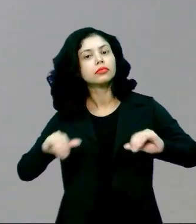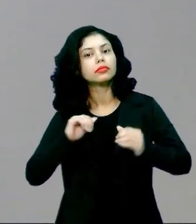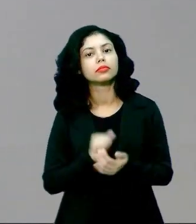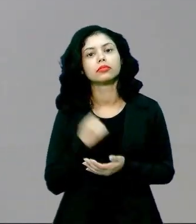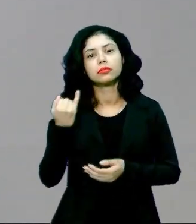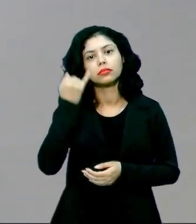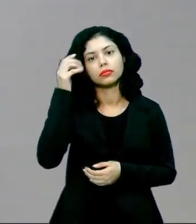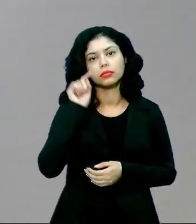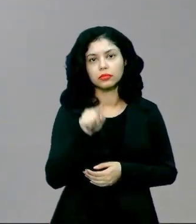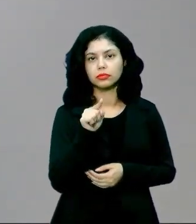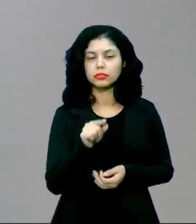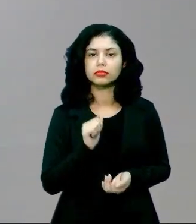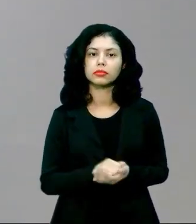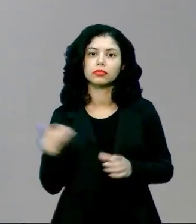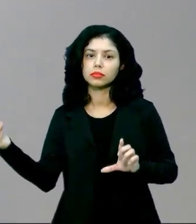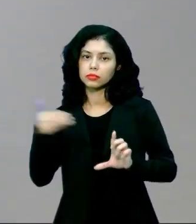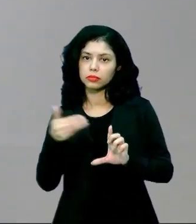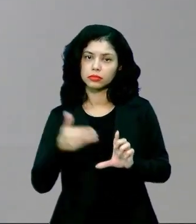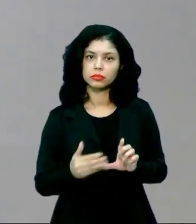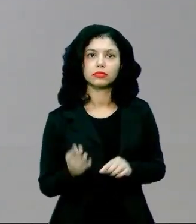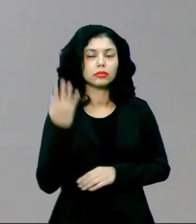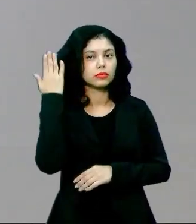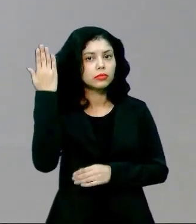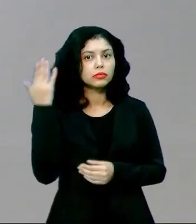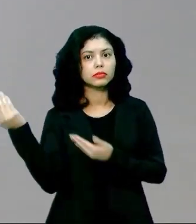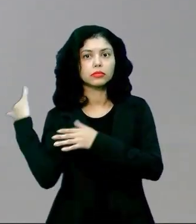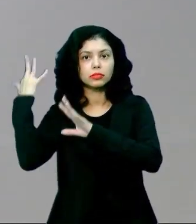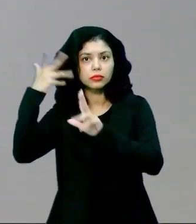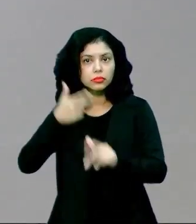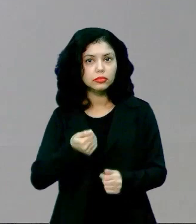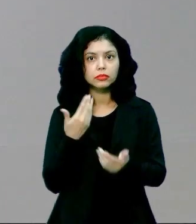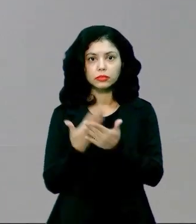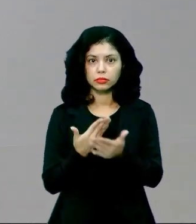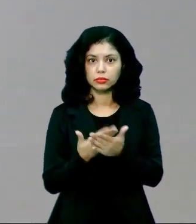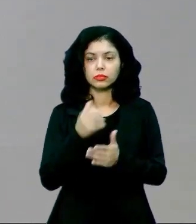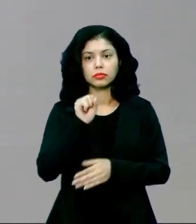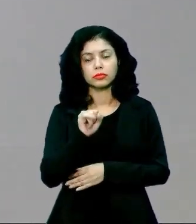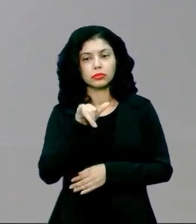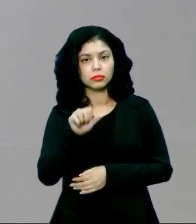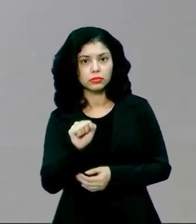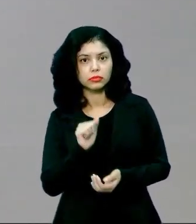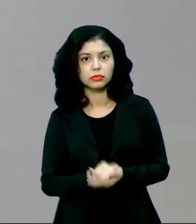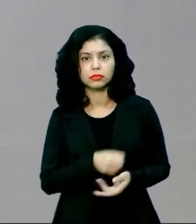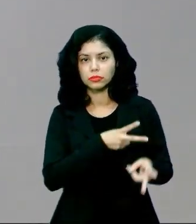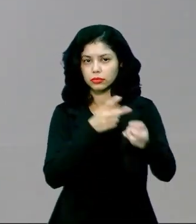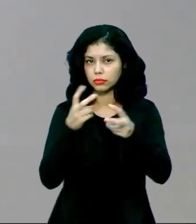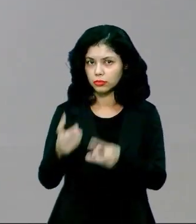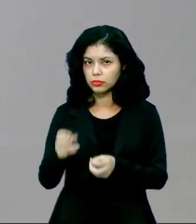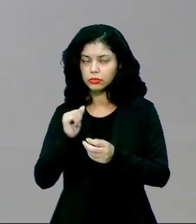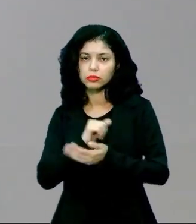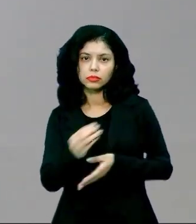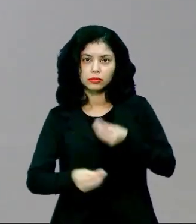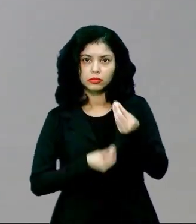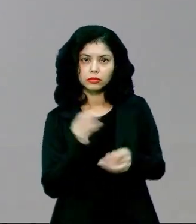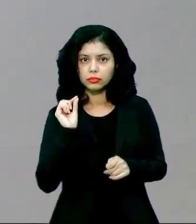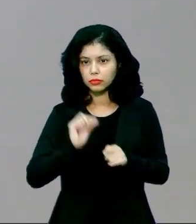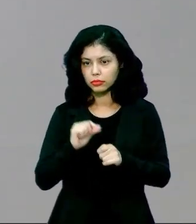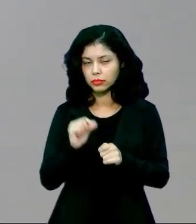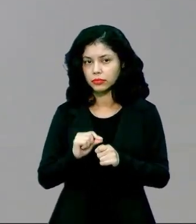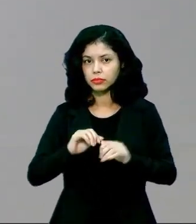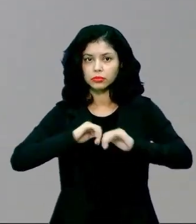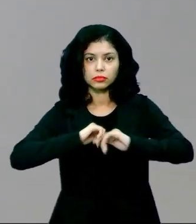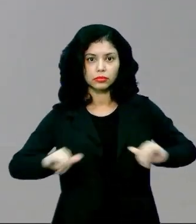dissociação, é importante você acessar a plataforma e recapitular a aula de sais. Lá você vai perceber como se realiza